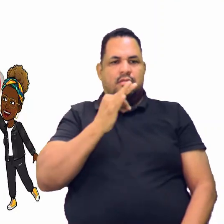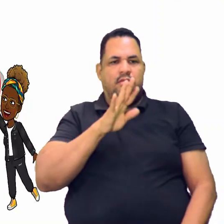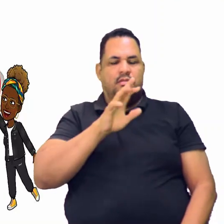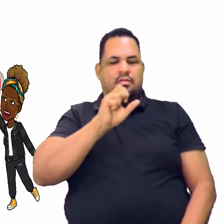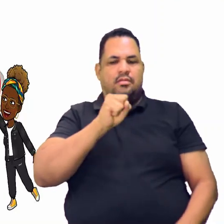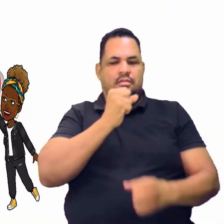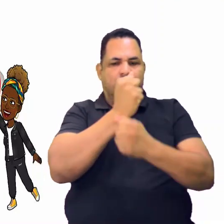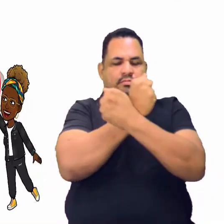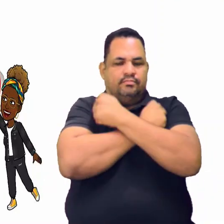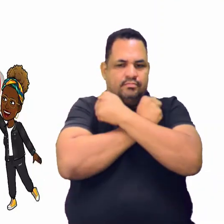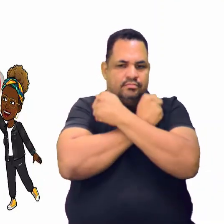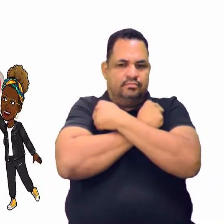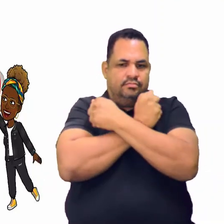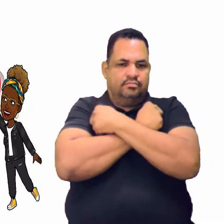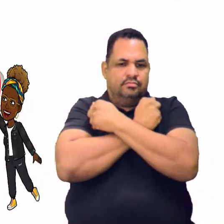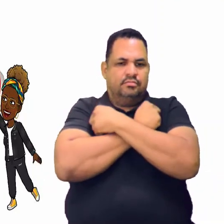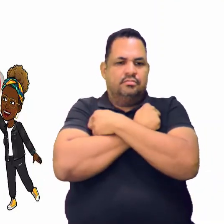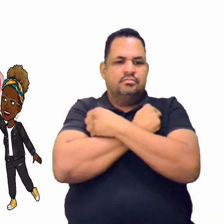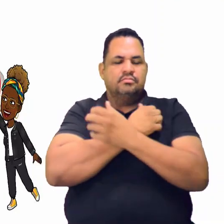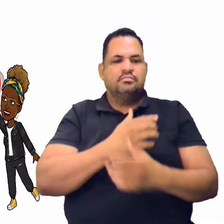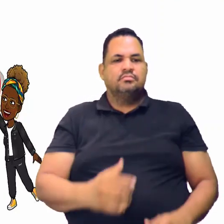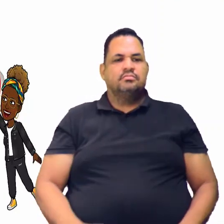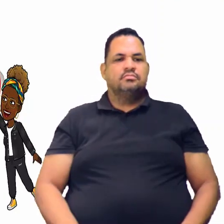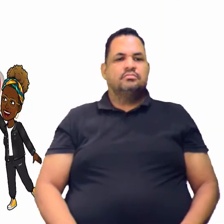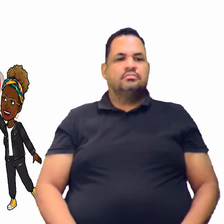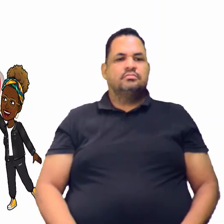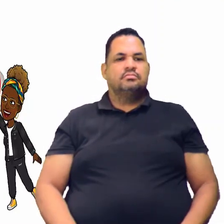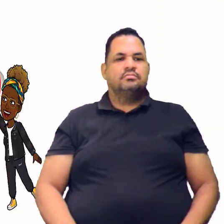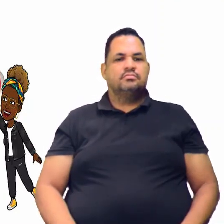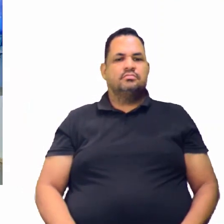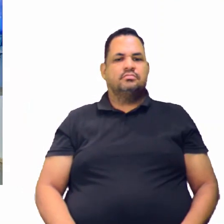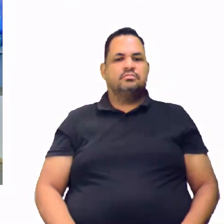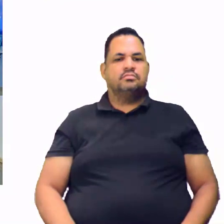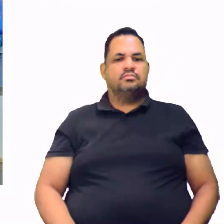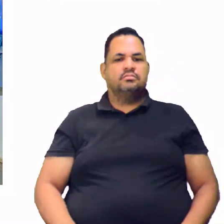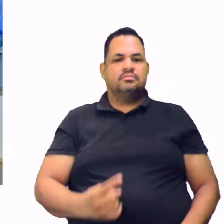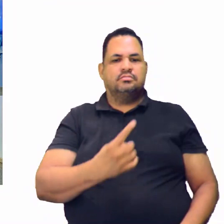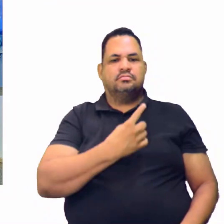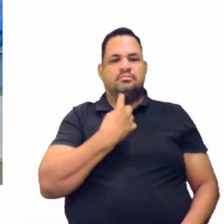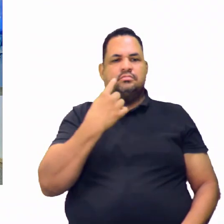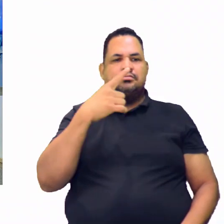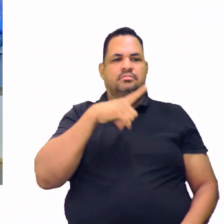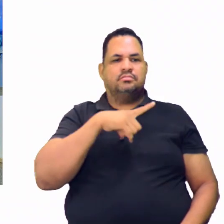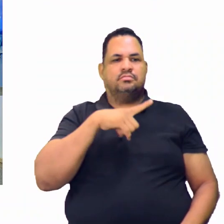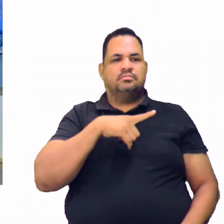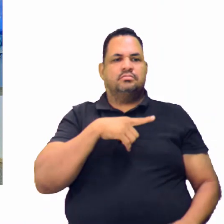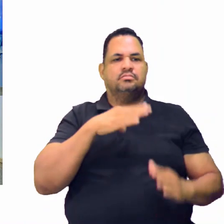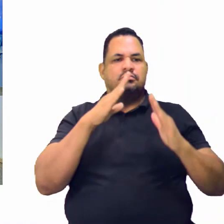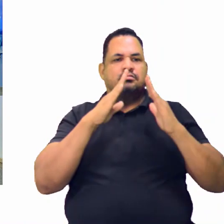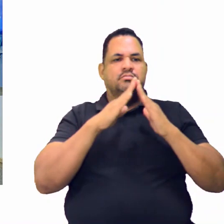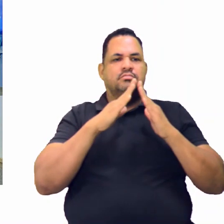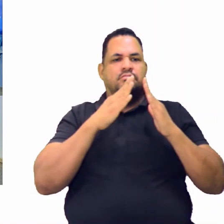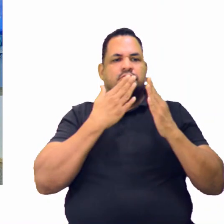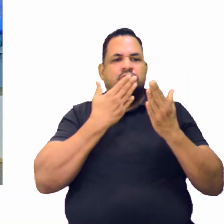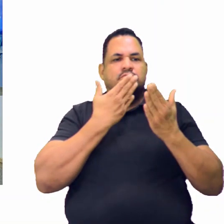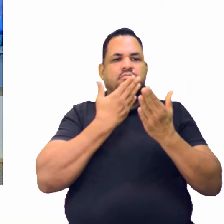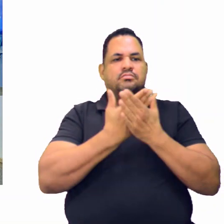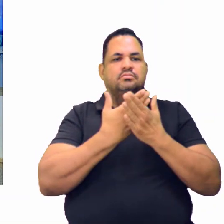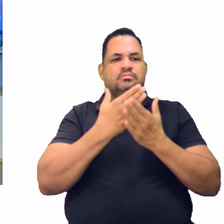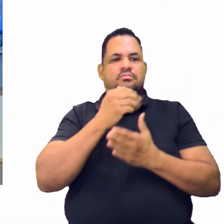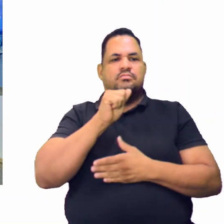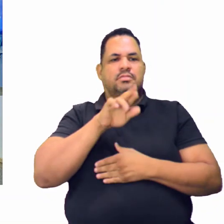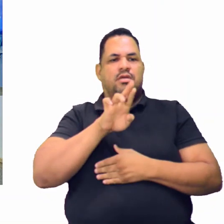Thaisa. Um forte abraço para vocês, amadinhos. Aqui nós temos também a escola Aurélio, extensão Justino